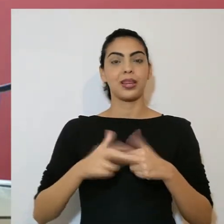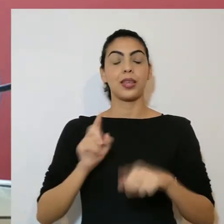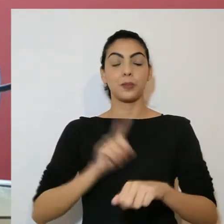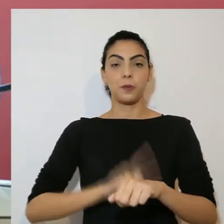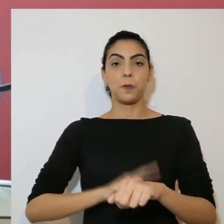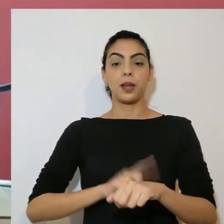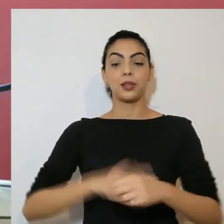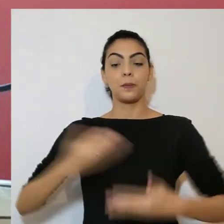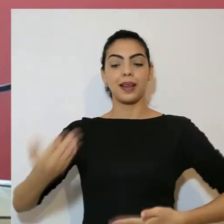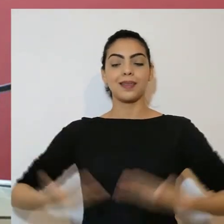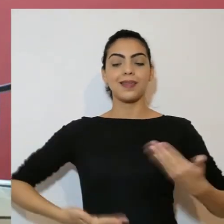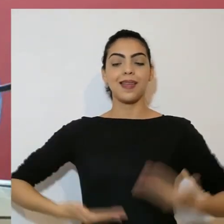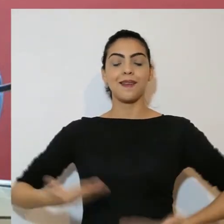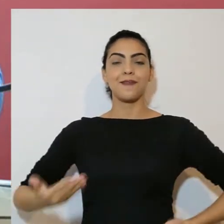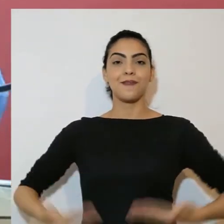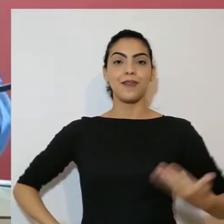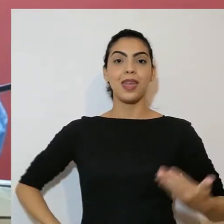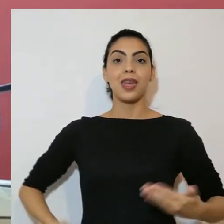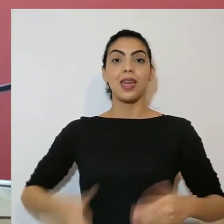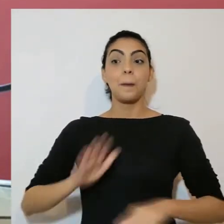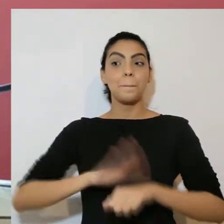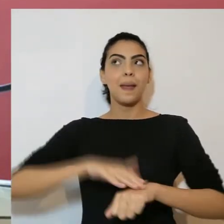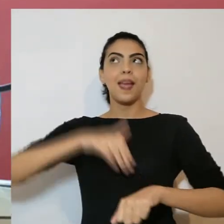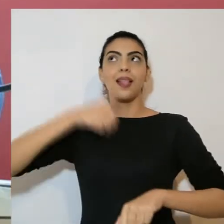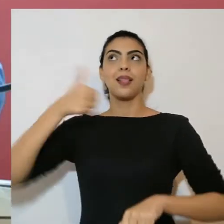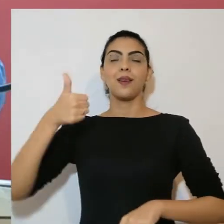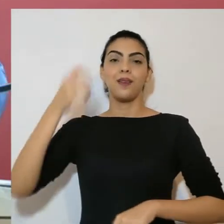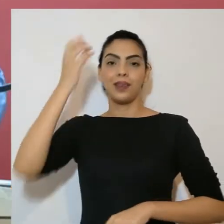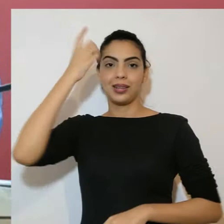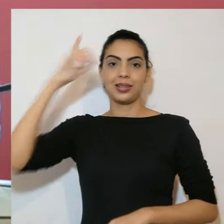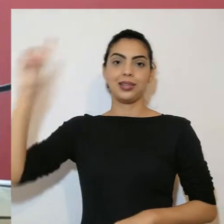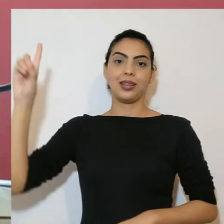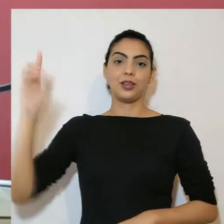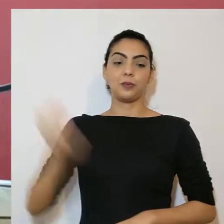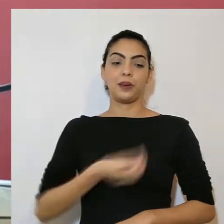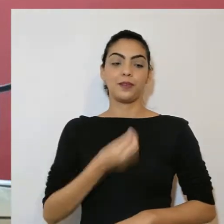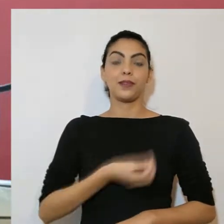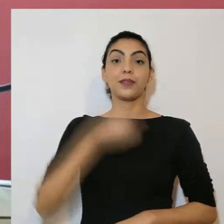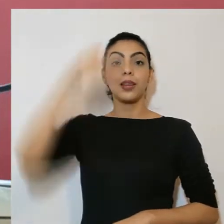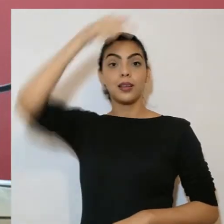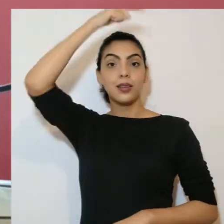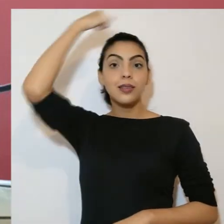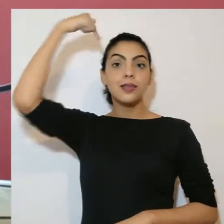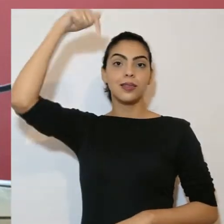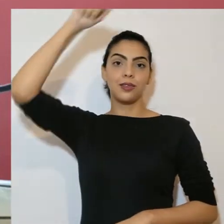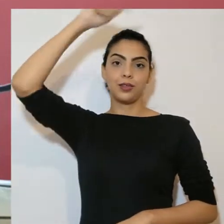condição para servir a Deus, para agradar a Deus, para viver uma vida